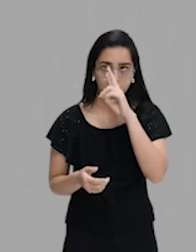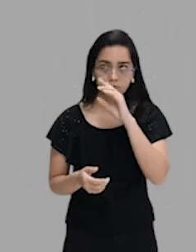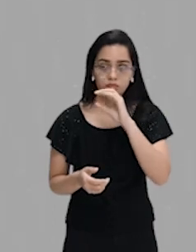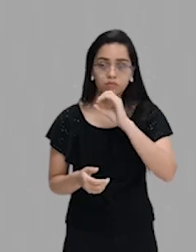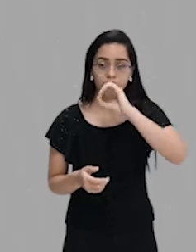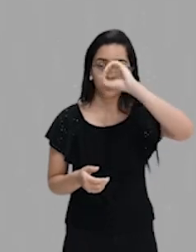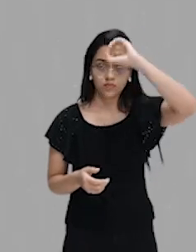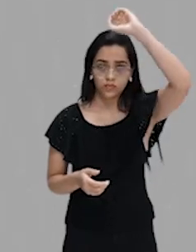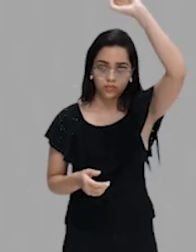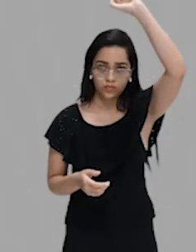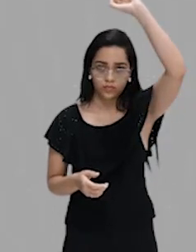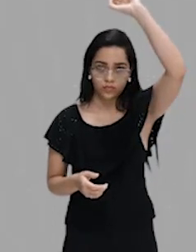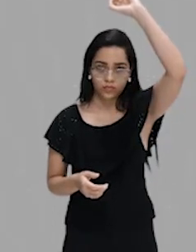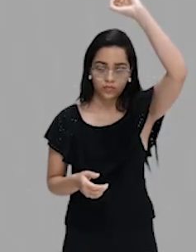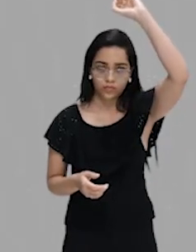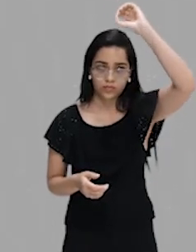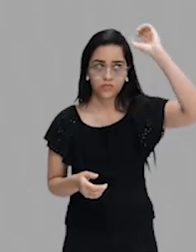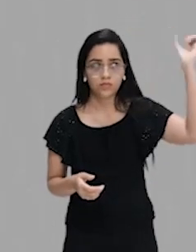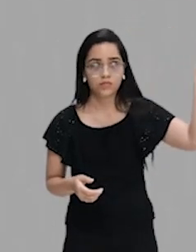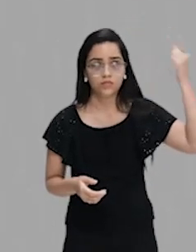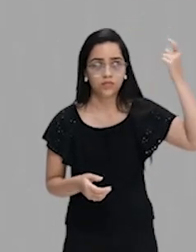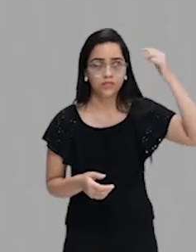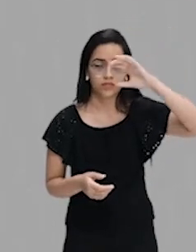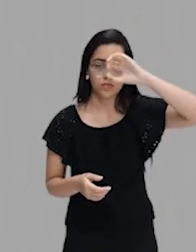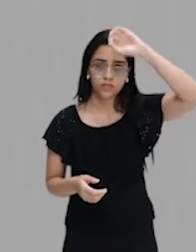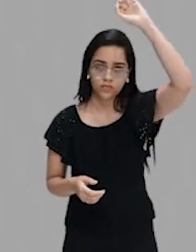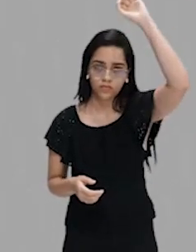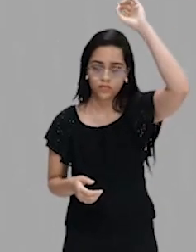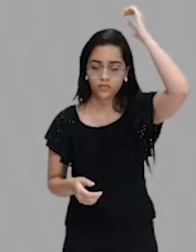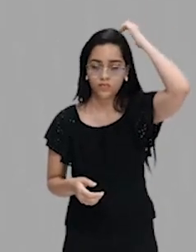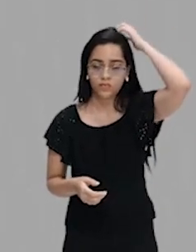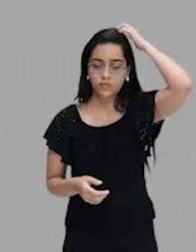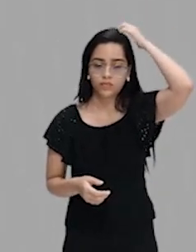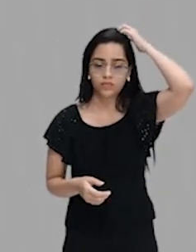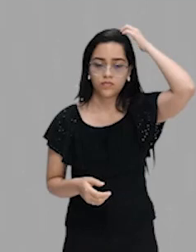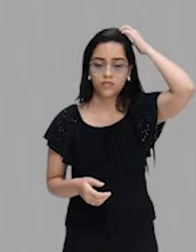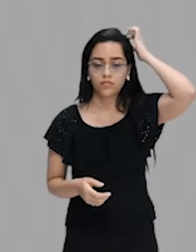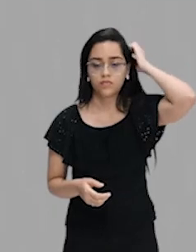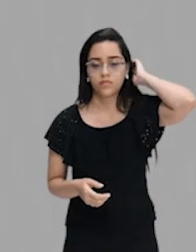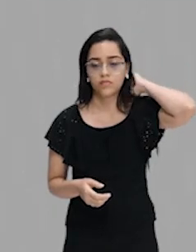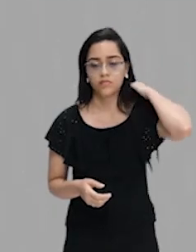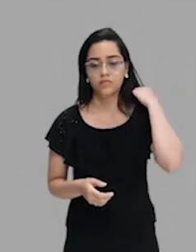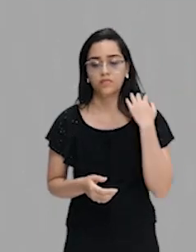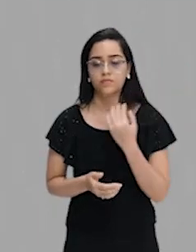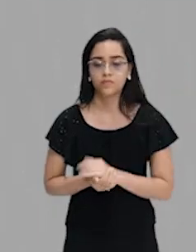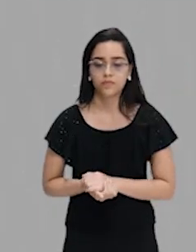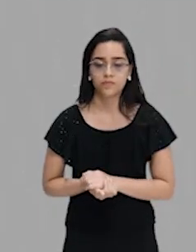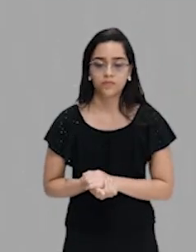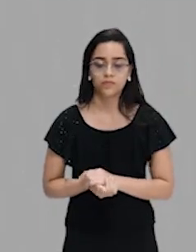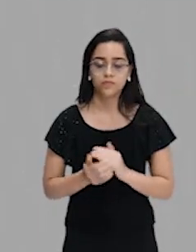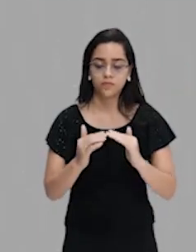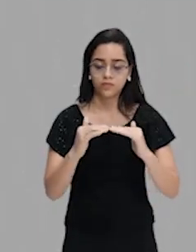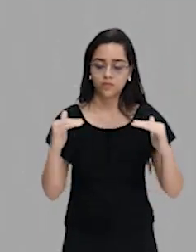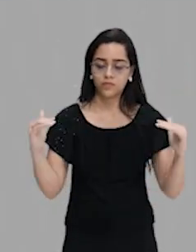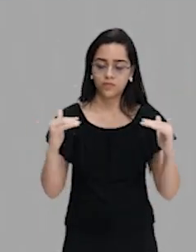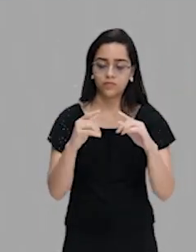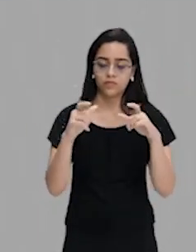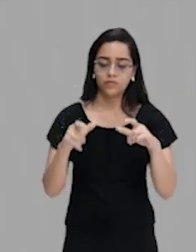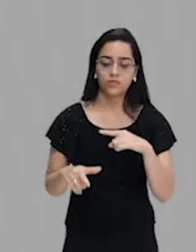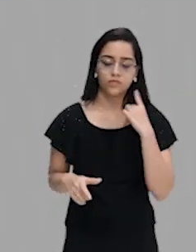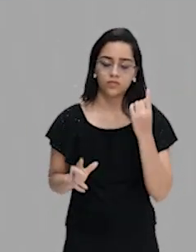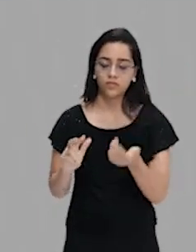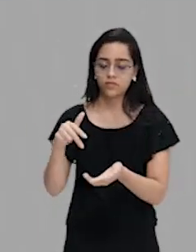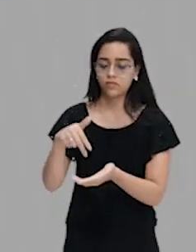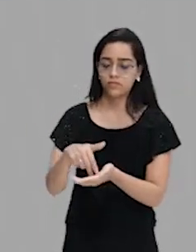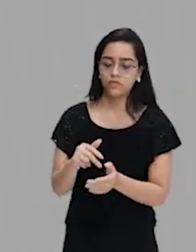ele está acima da cabeça. Ou seja, o sol ele está no zênite. Okay? Então, o horizonte é o local onde nós